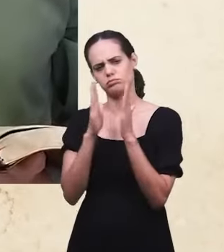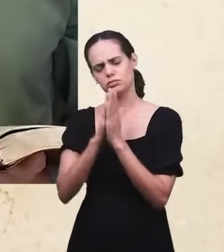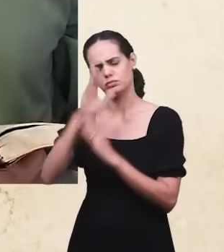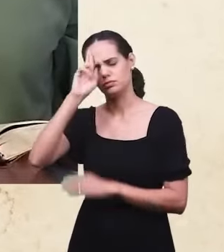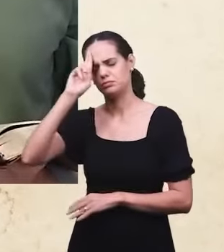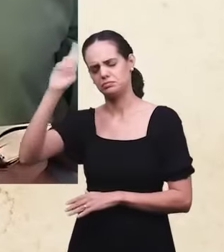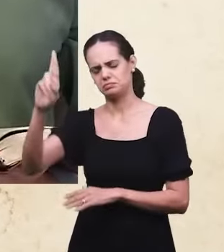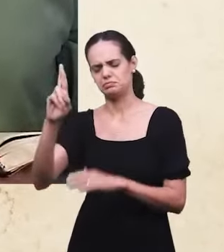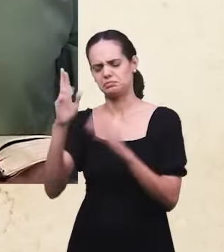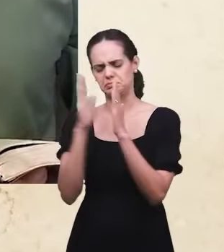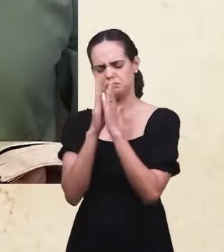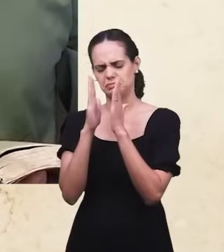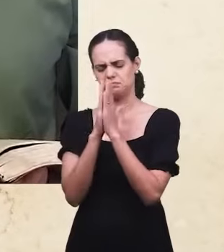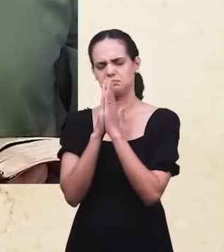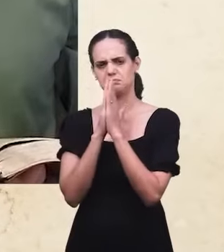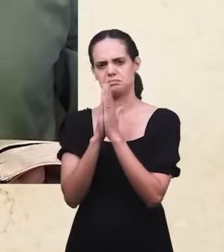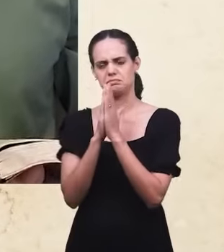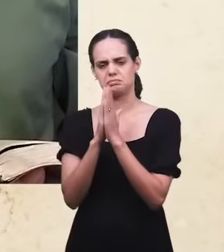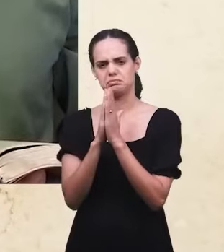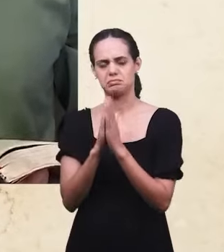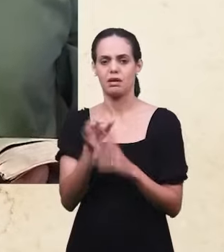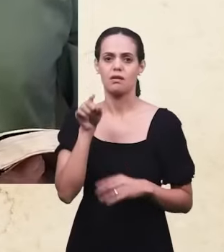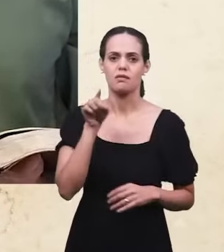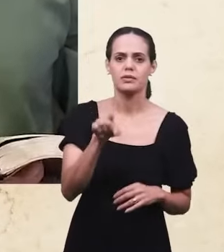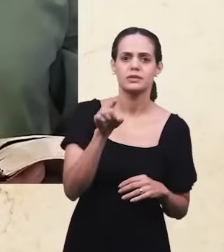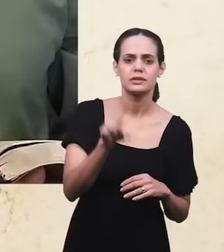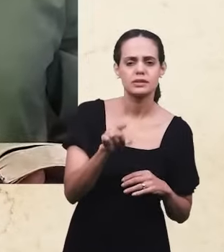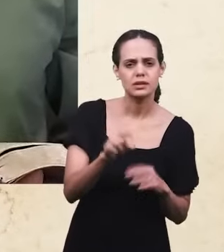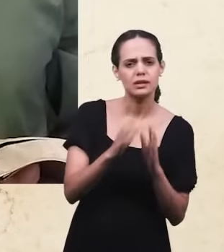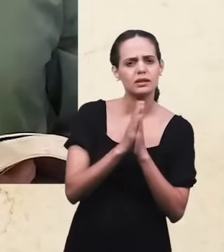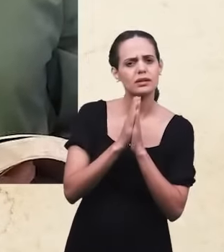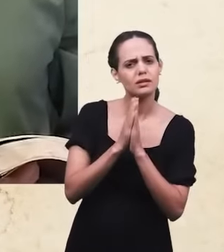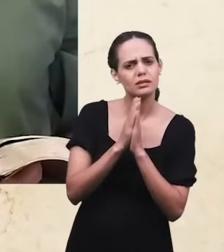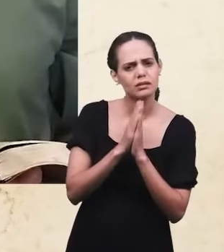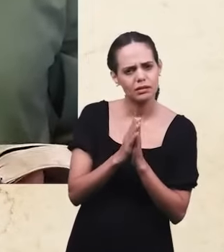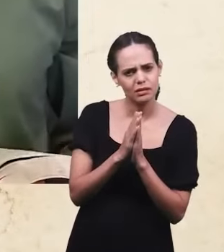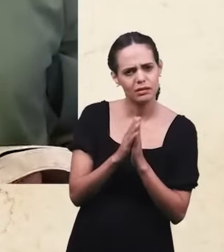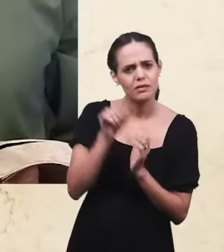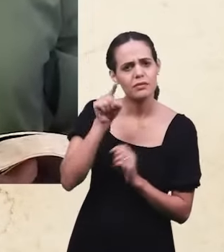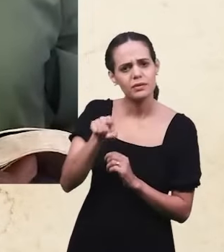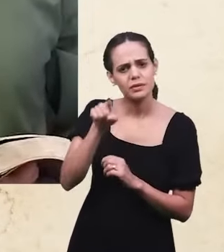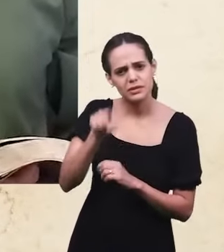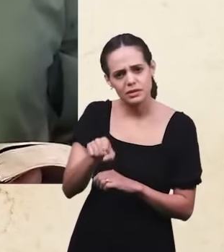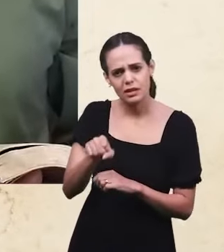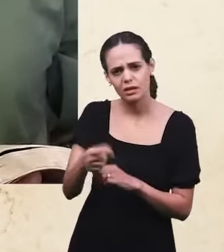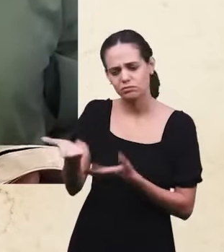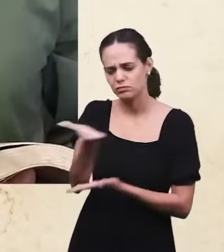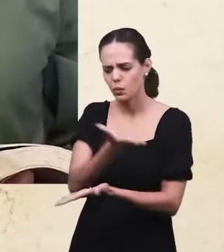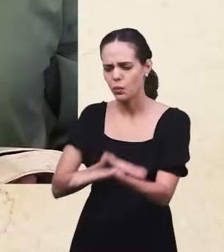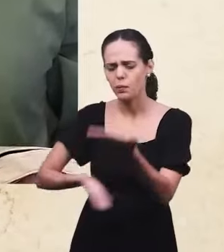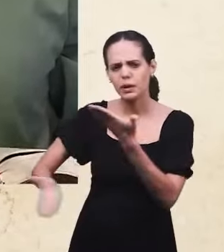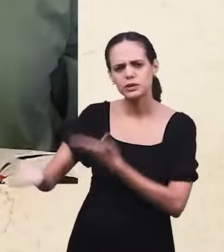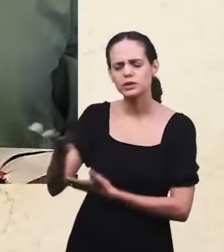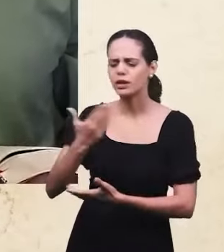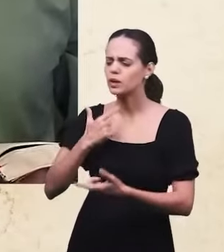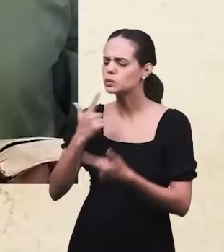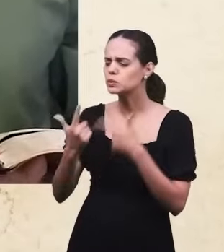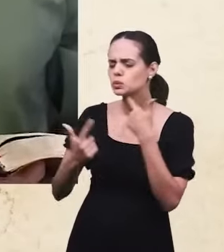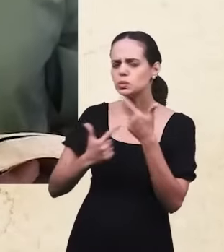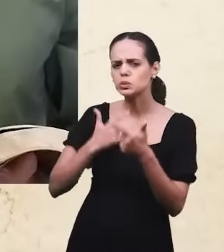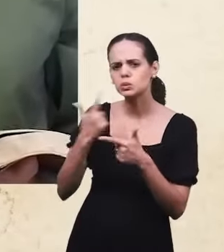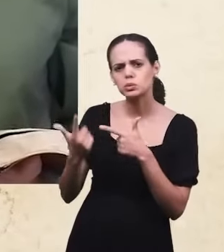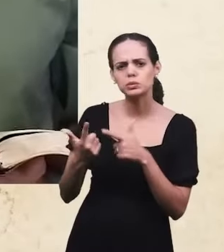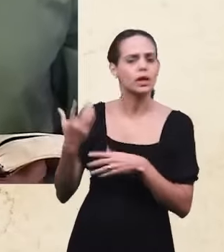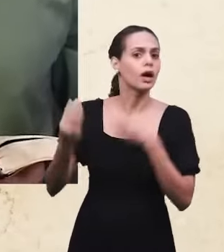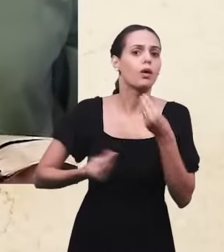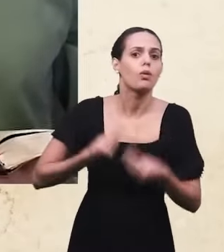mistério. Jovem, entenda, amigos que você pode compartilhar suas lutas são aqueles que sabem a